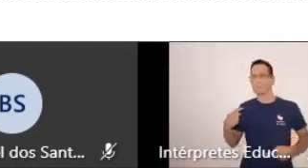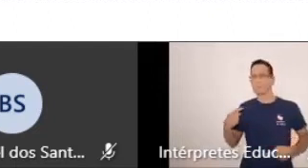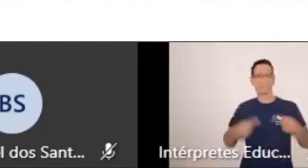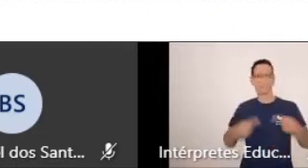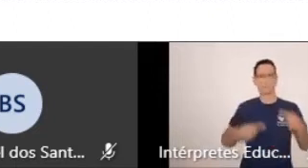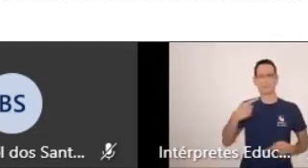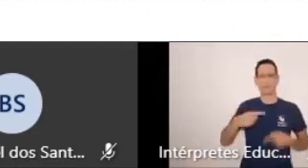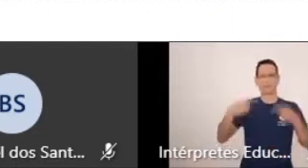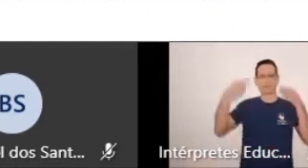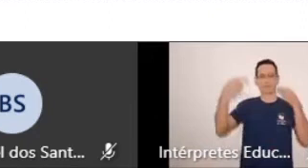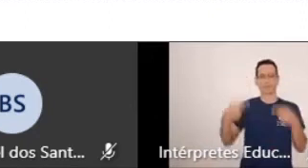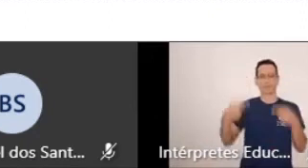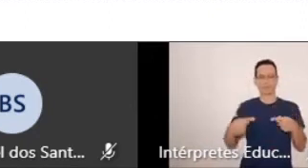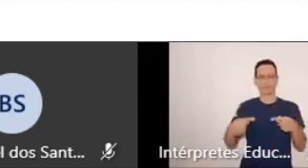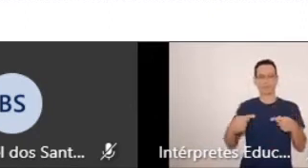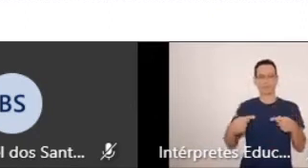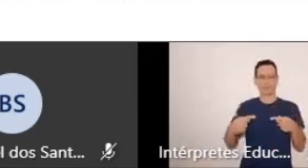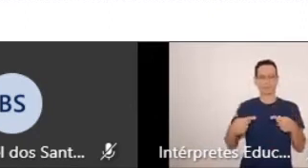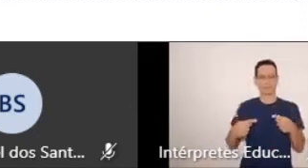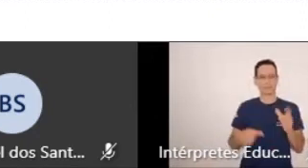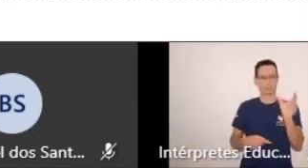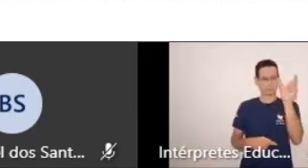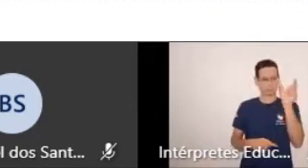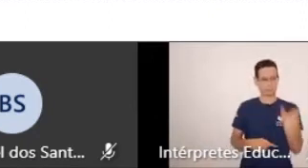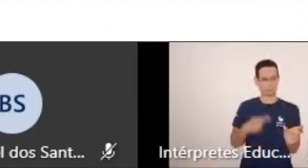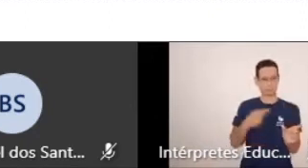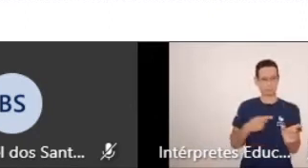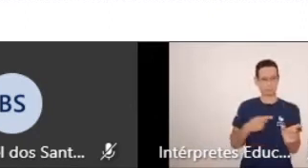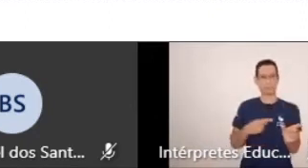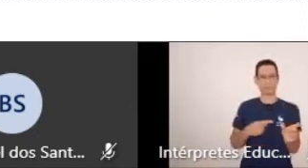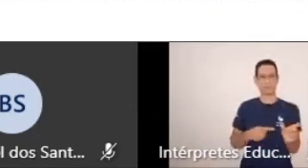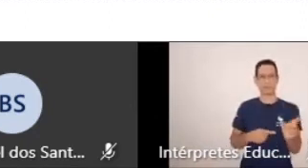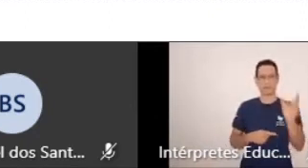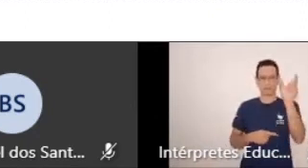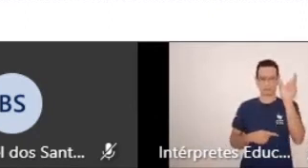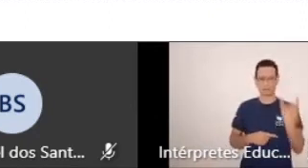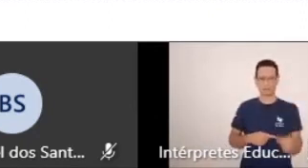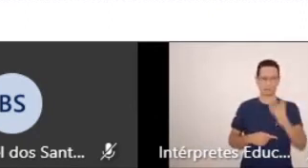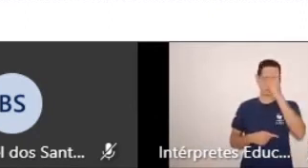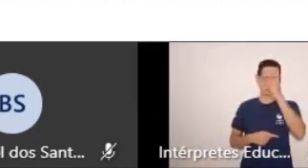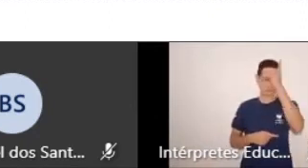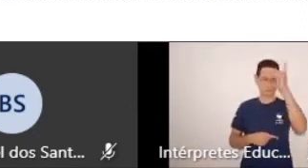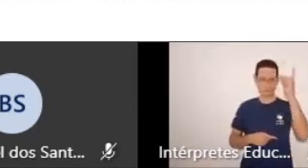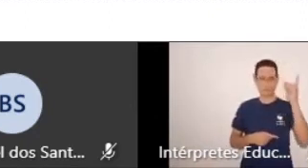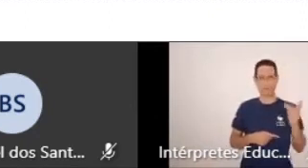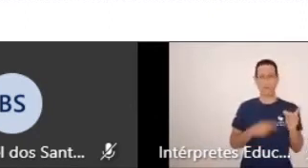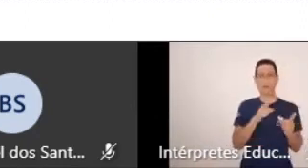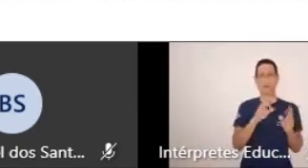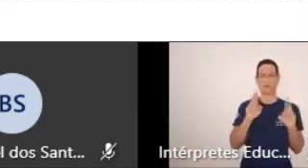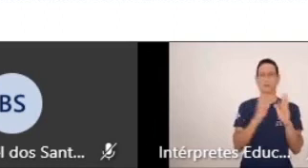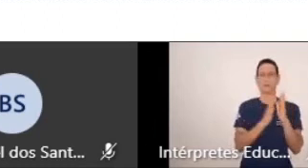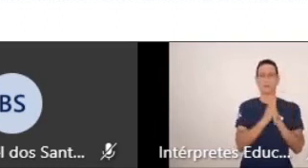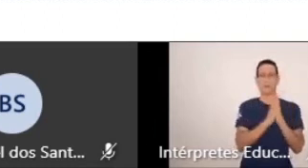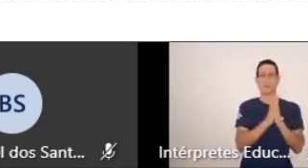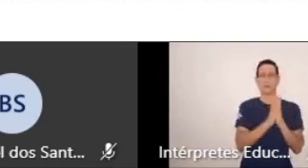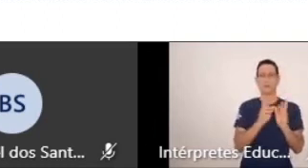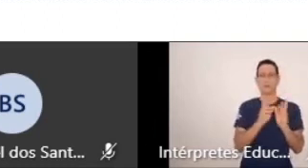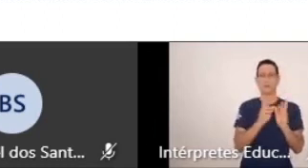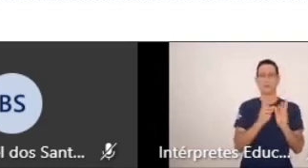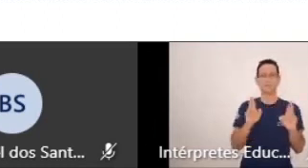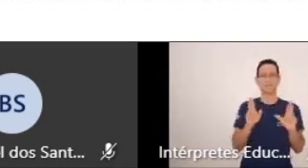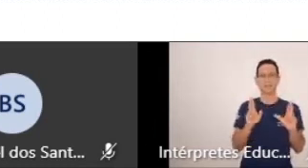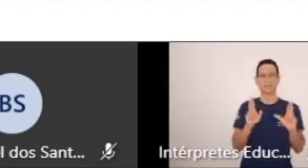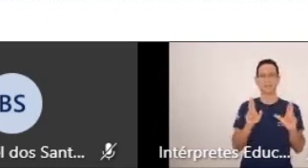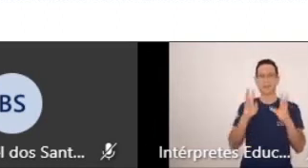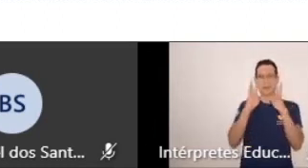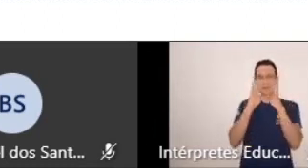entre o indivíduo, ou uma visão de que há um embate entre o indivíduo, aquelas expectativas que existem com relação à